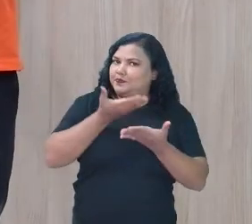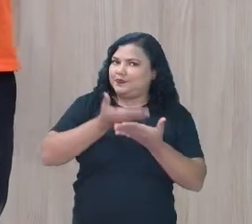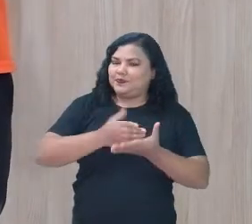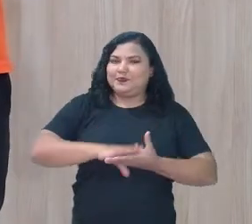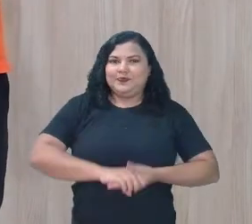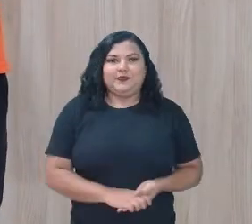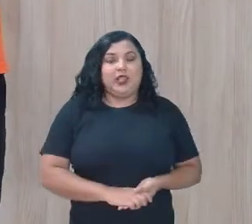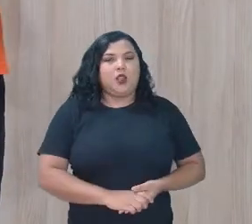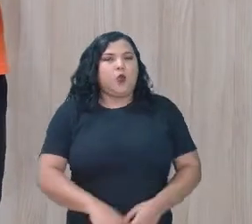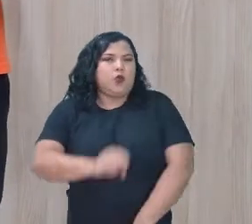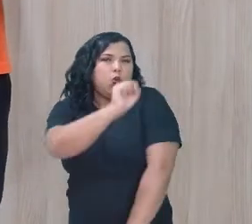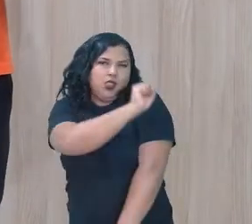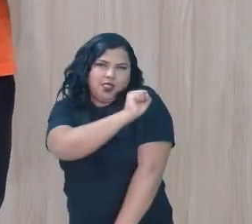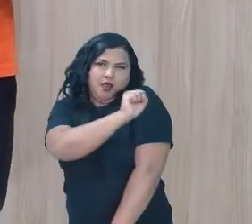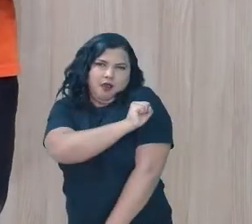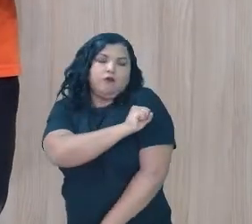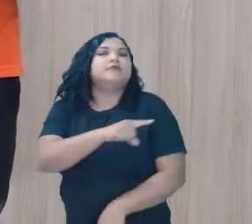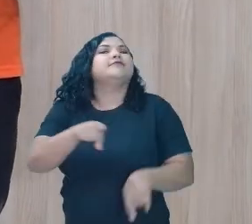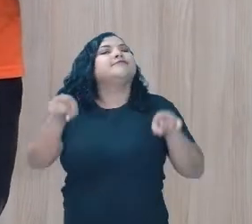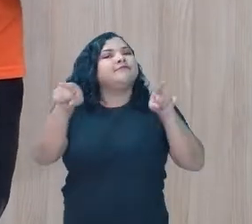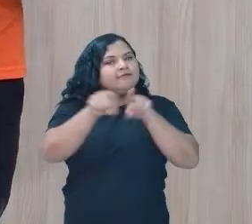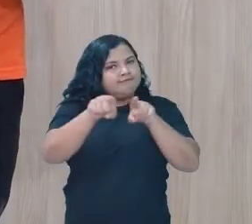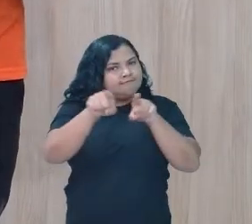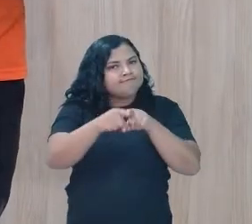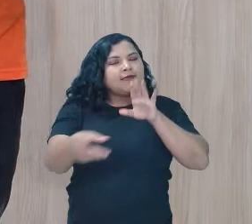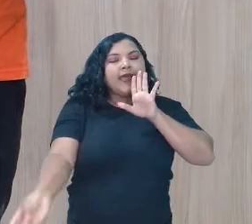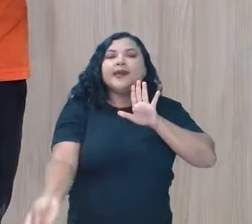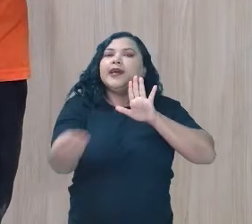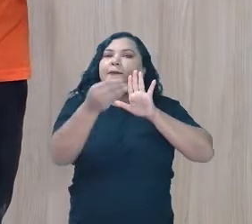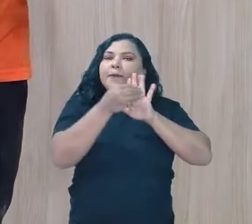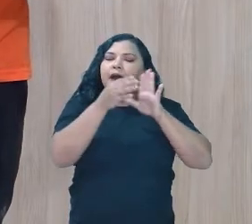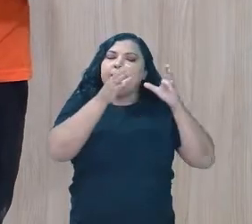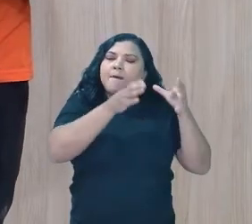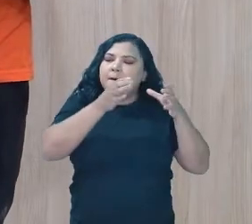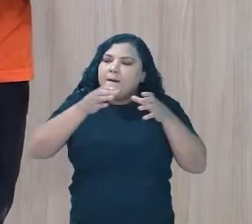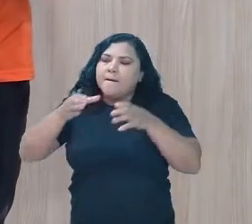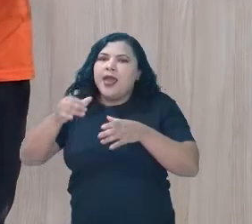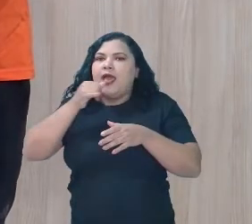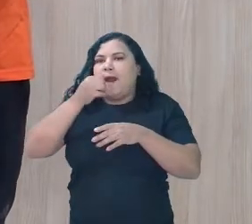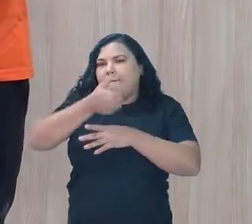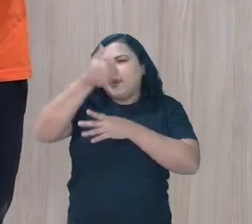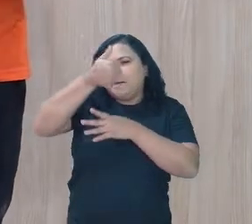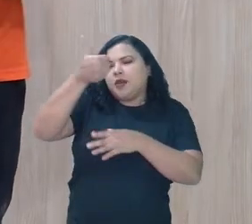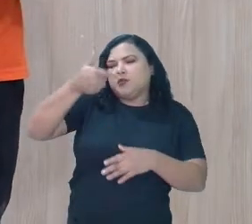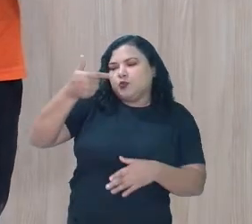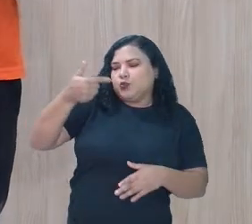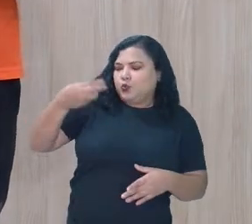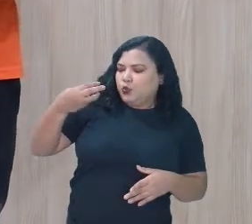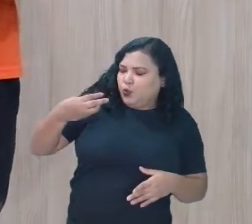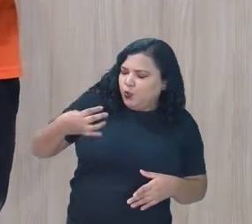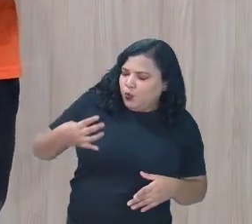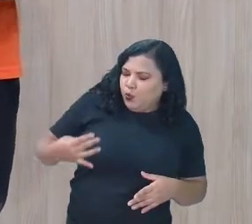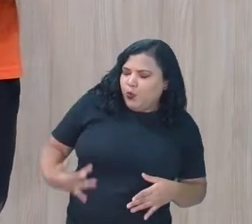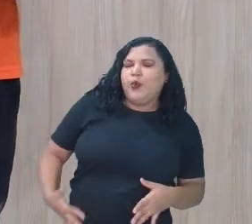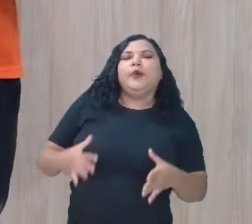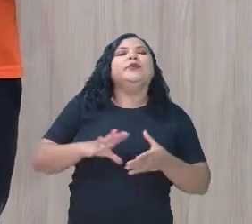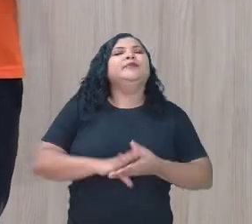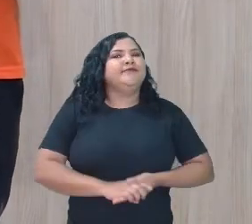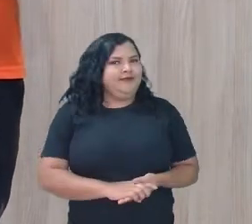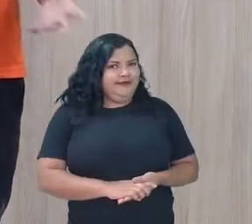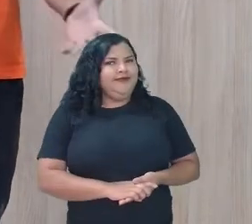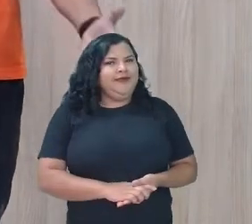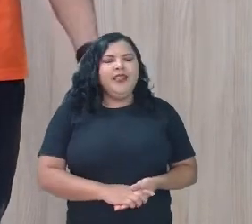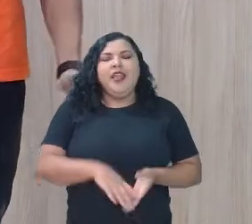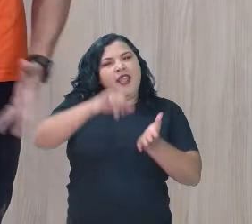aulas do 8º ano vai estar lá postada em ordem cronológica, certo? Lá dentro da sua playlist. Então,